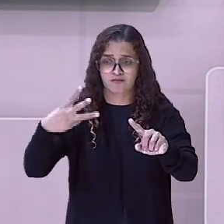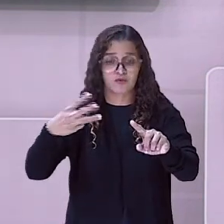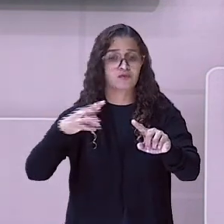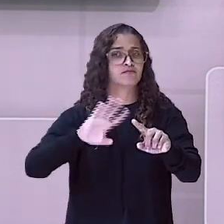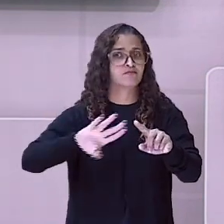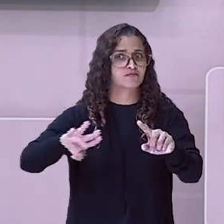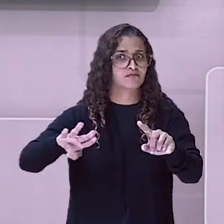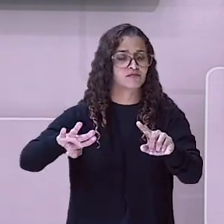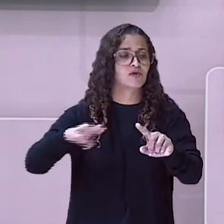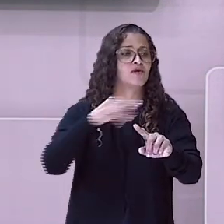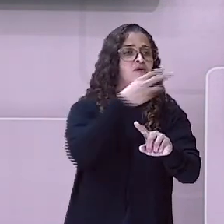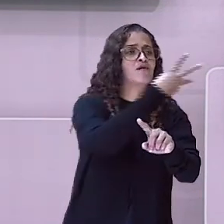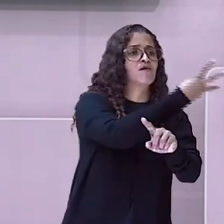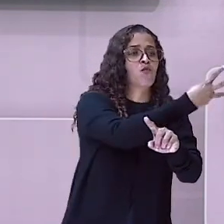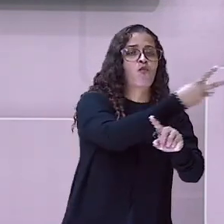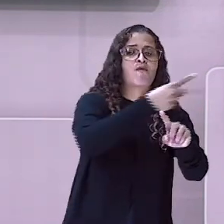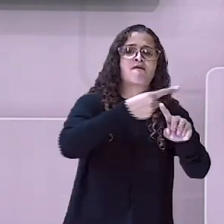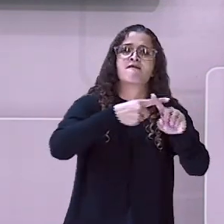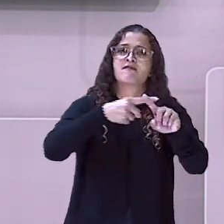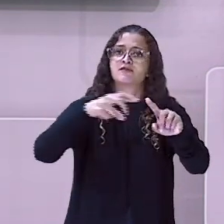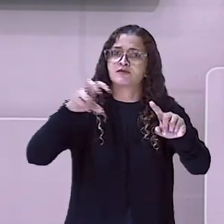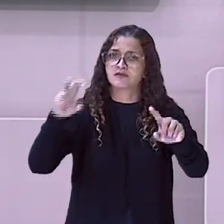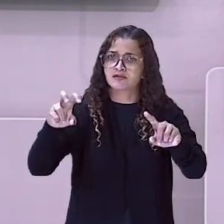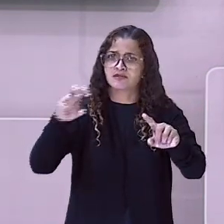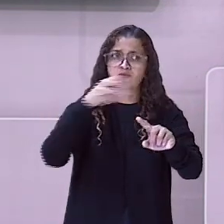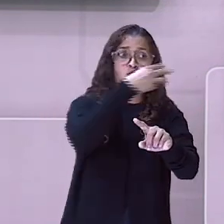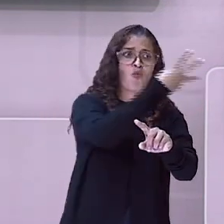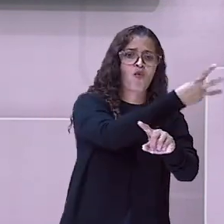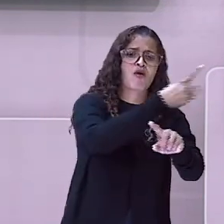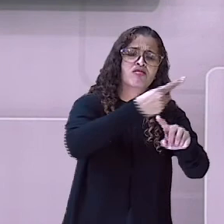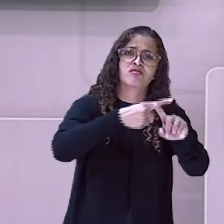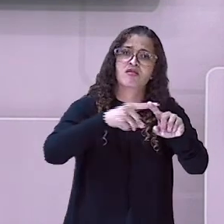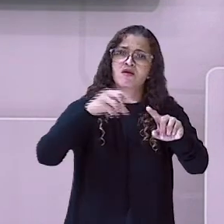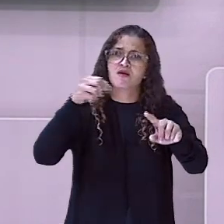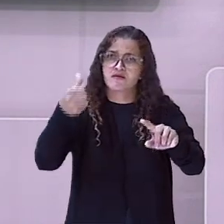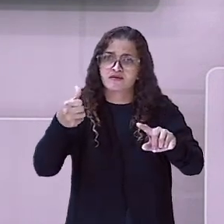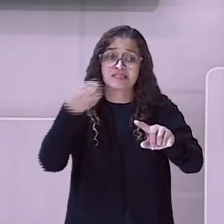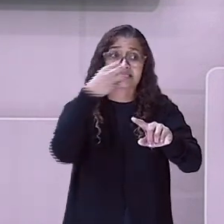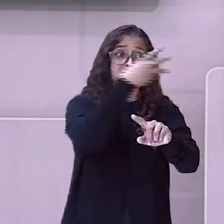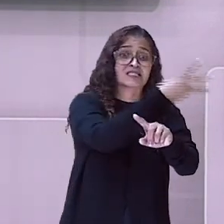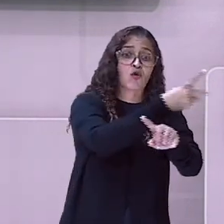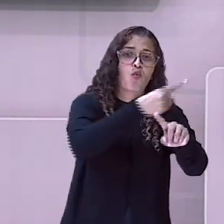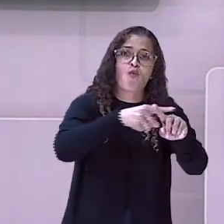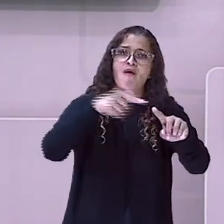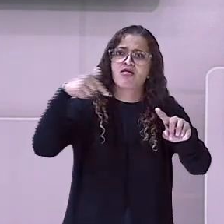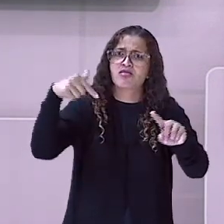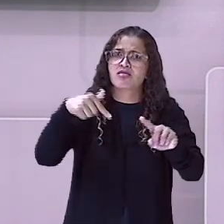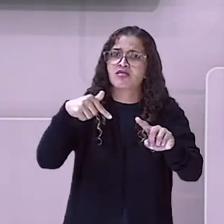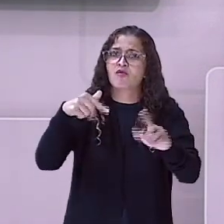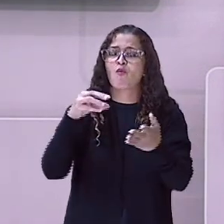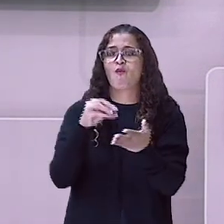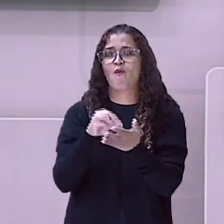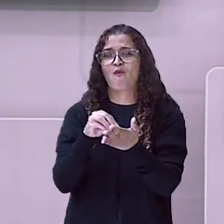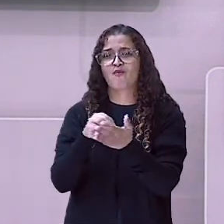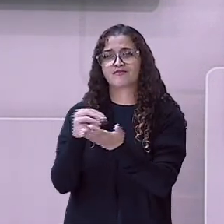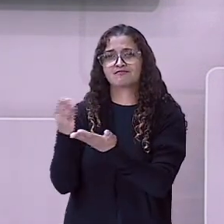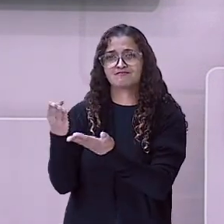7. Ah, nós não temos 3 vezes 8, 3 vezes 9 e 3 vezes o